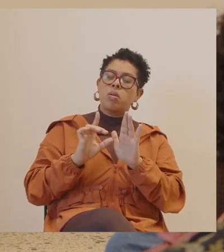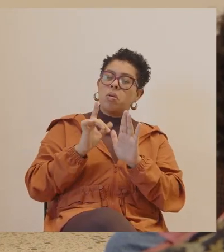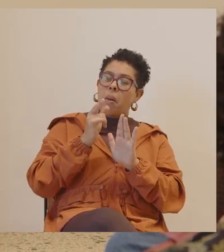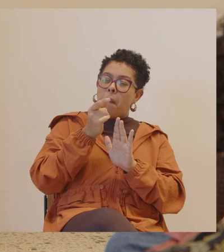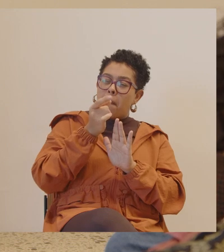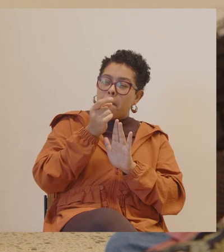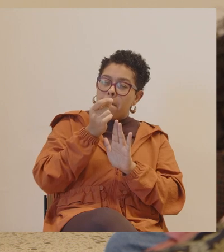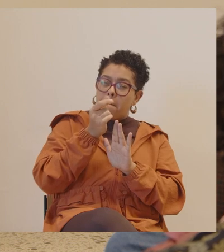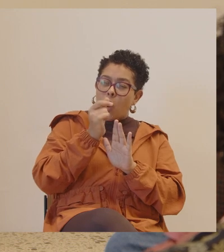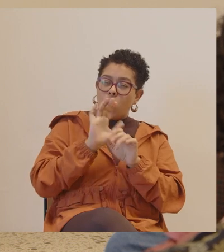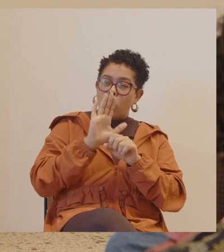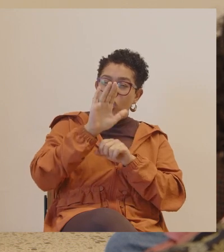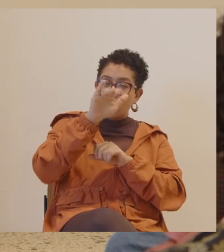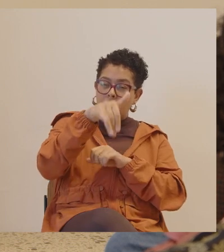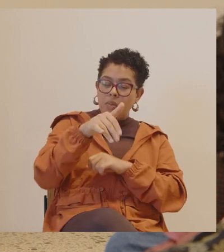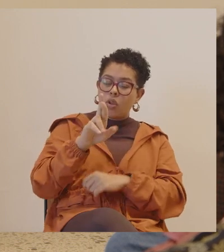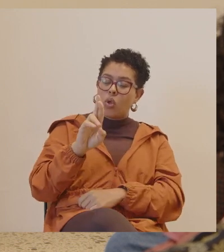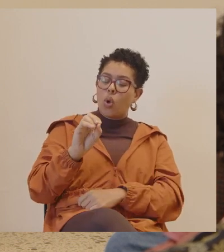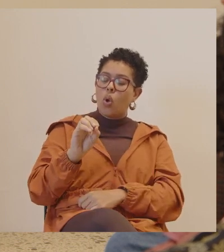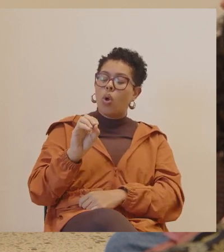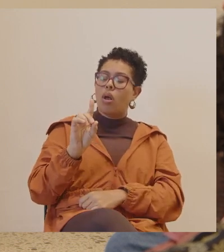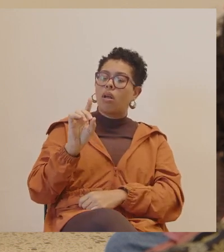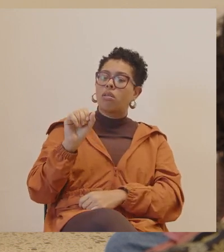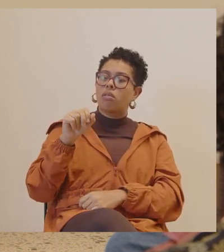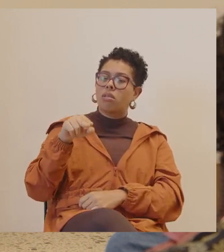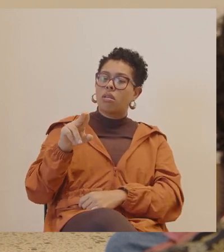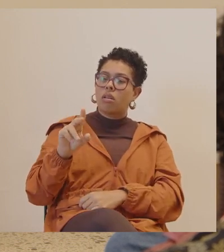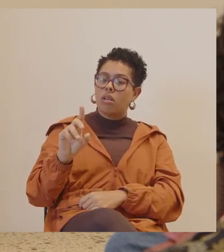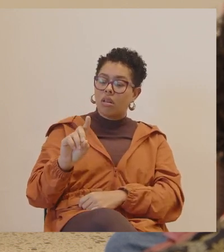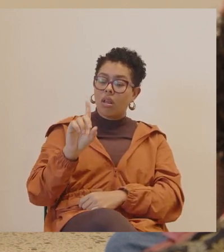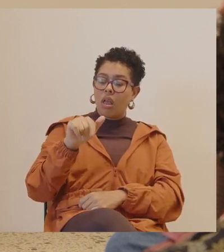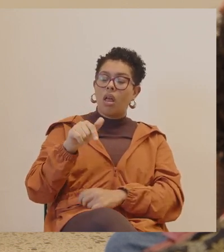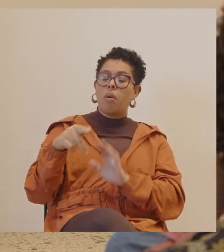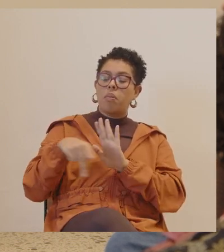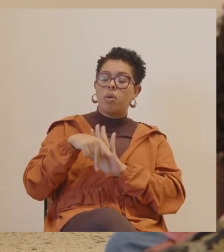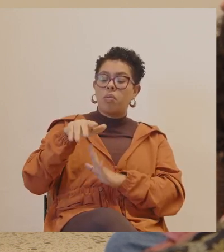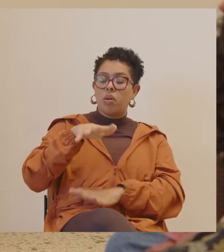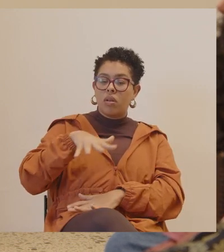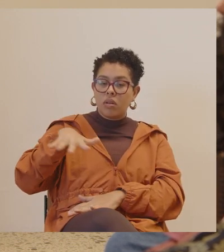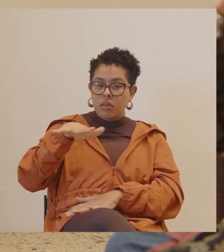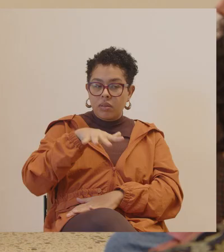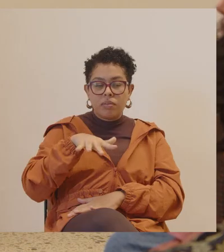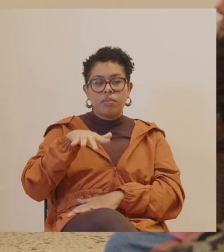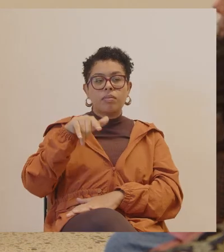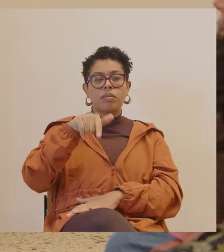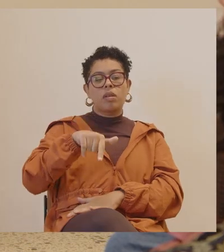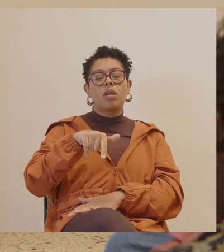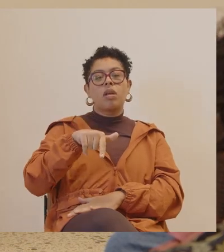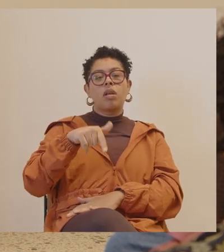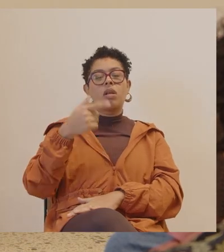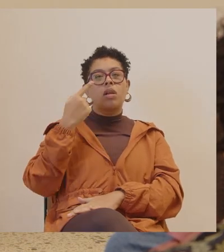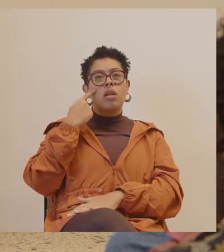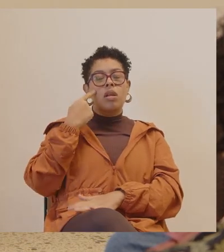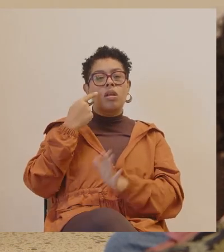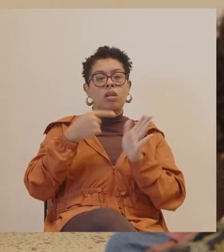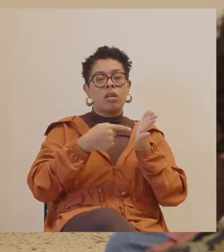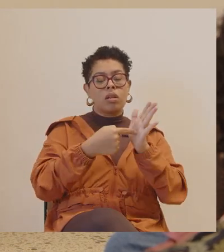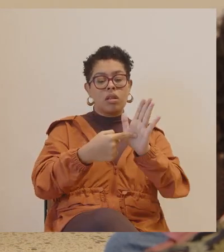verdade, eles põem com o Rodin num pavilhão específico, né, o pavilhão de l'Allemagne, durante a Exposição